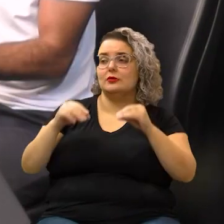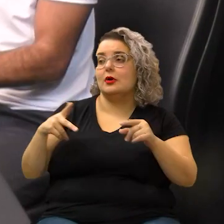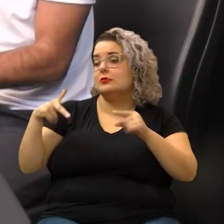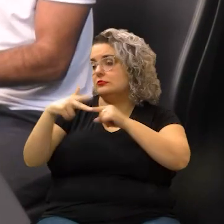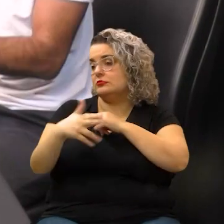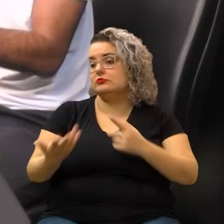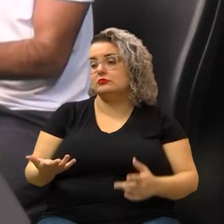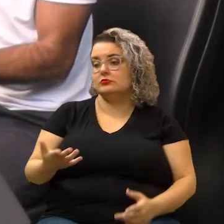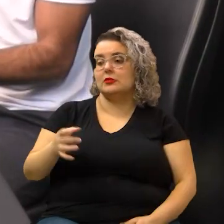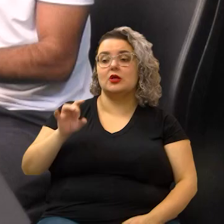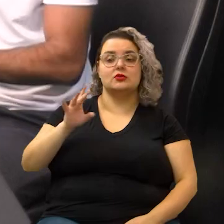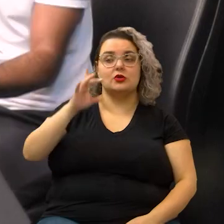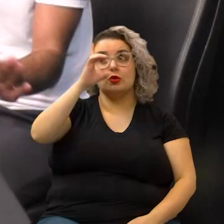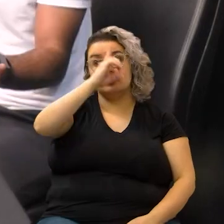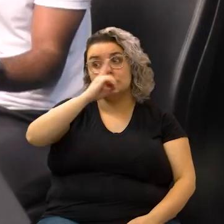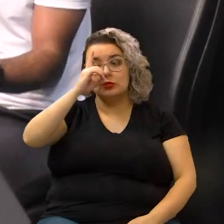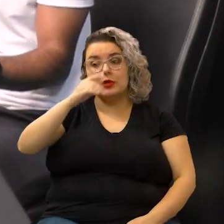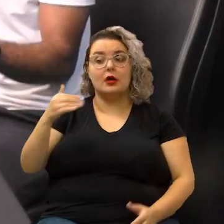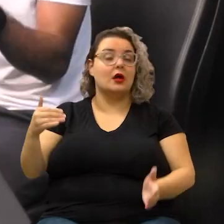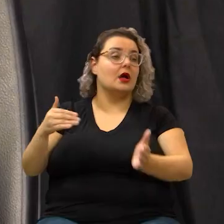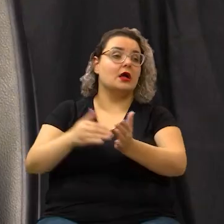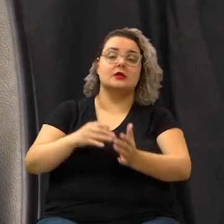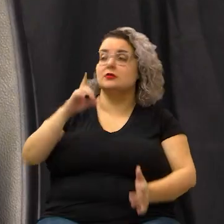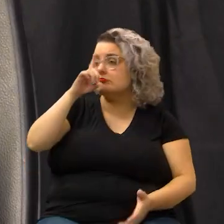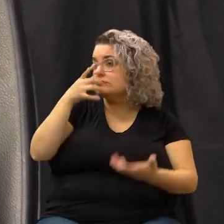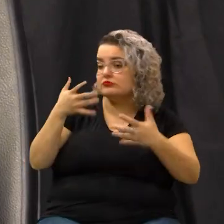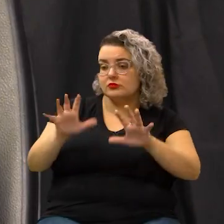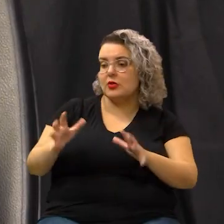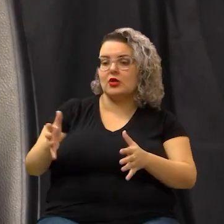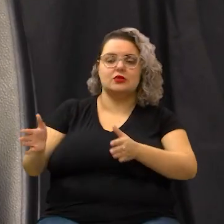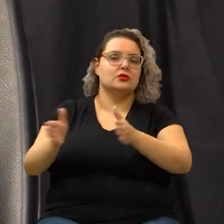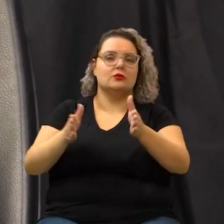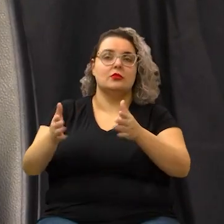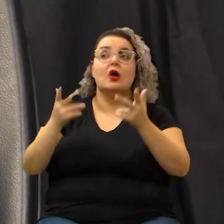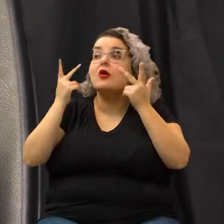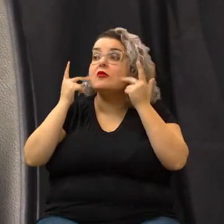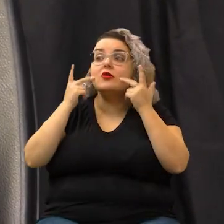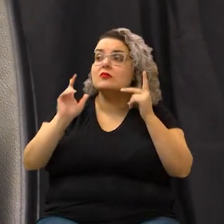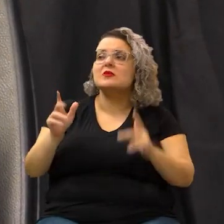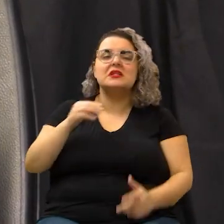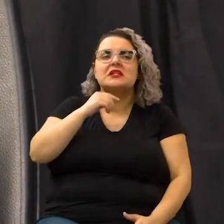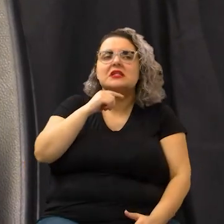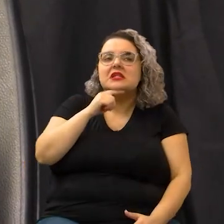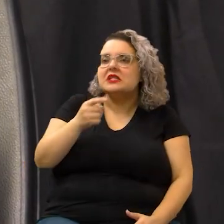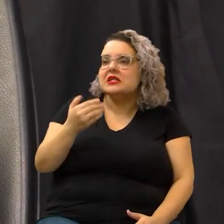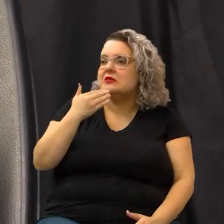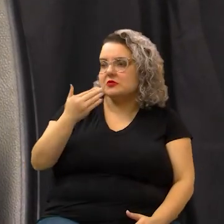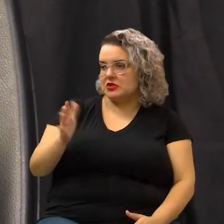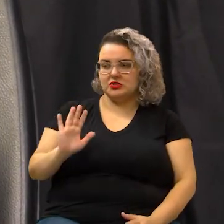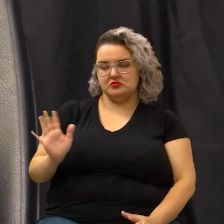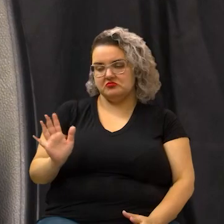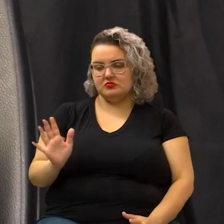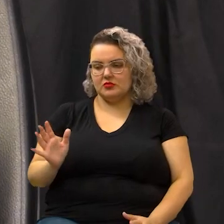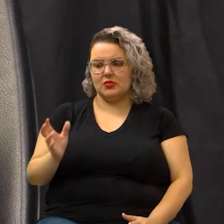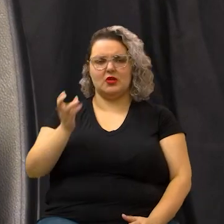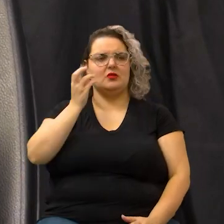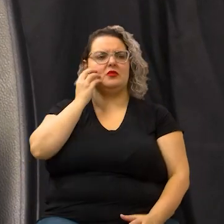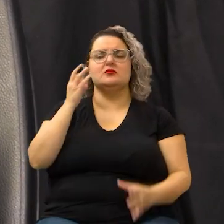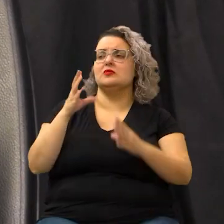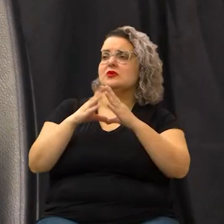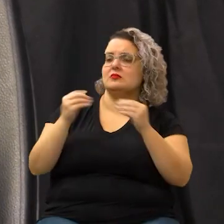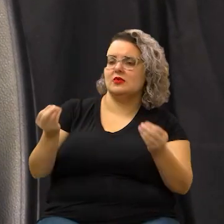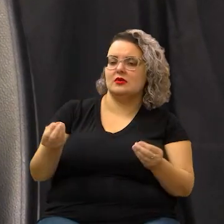noite. E aí eu cortei, só era no domingo. Depois, até de domingo, eu não quis mais. Chegou uma época, foi natural, sem ninguém pedir. Tá.